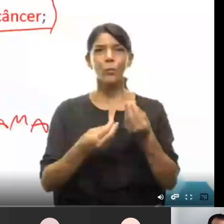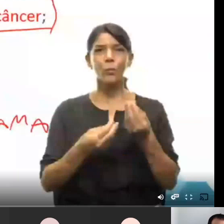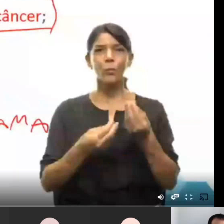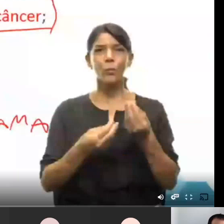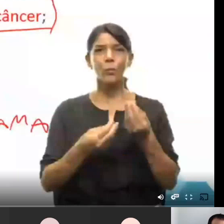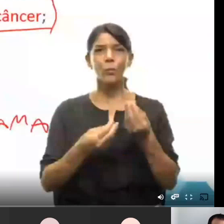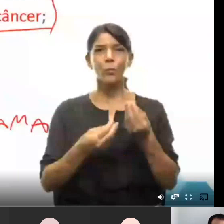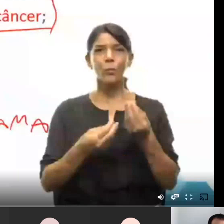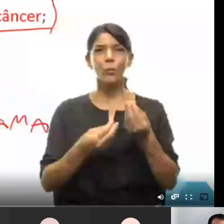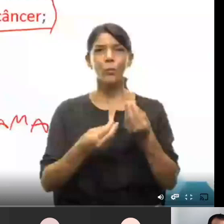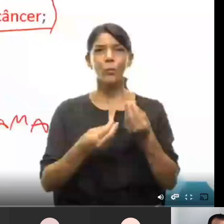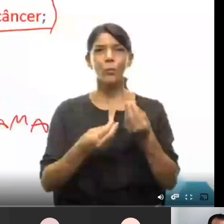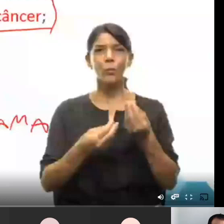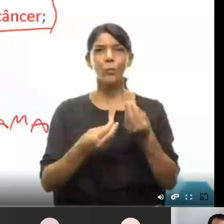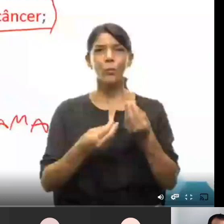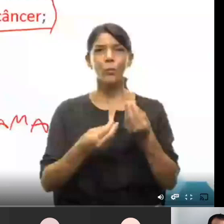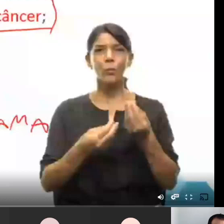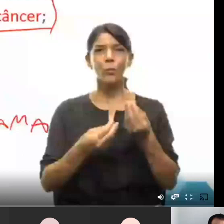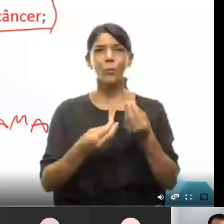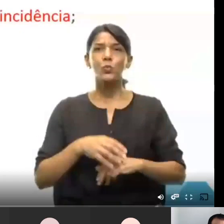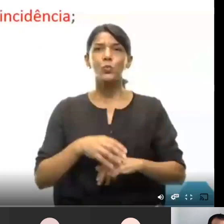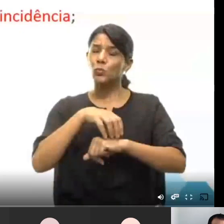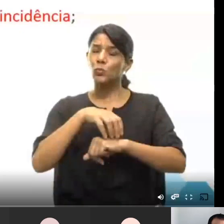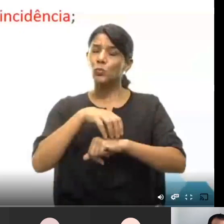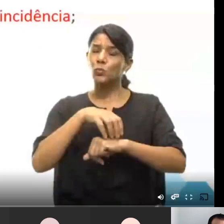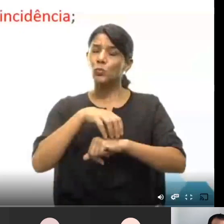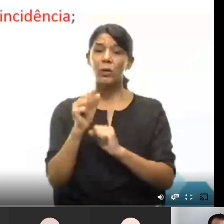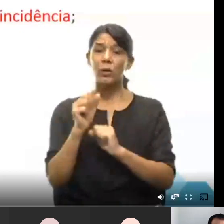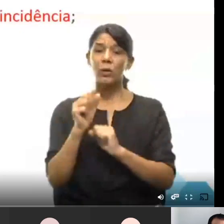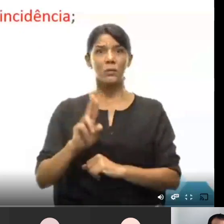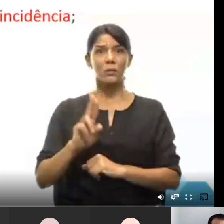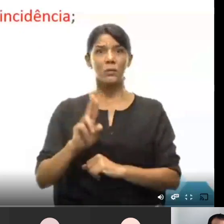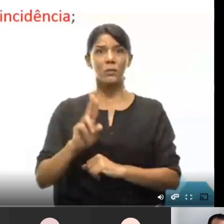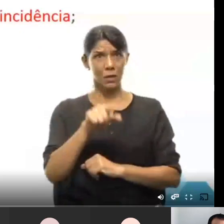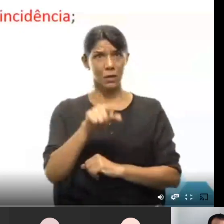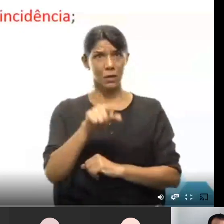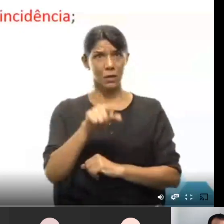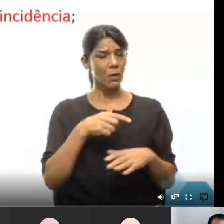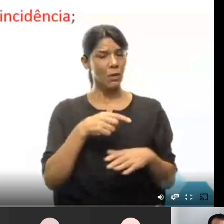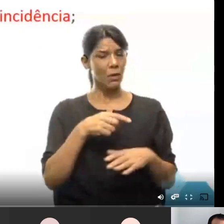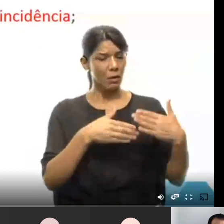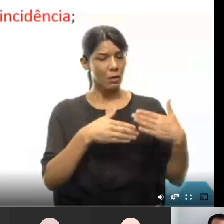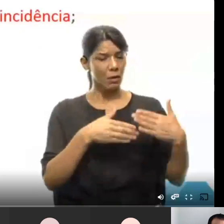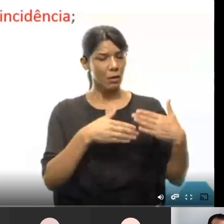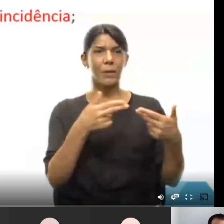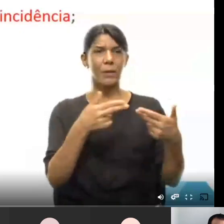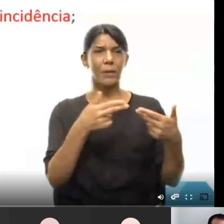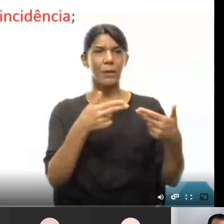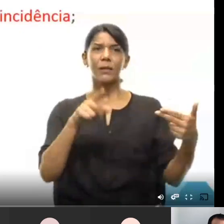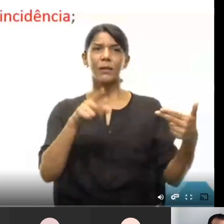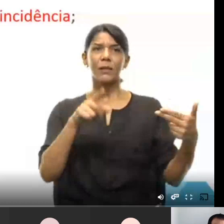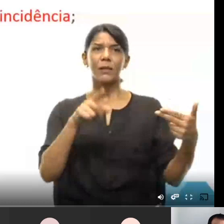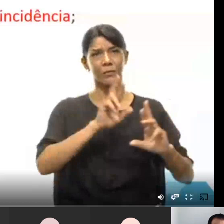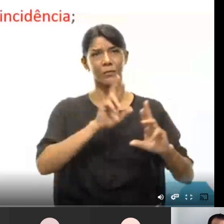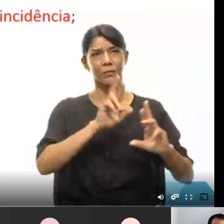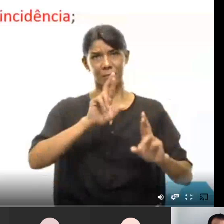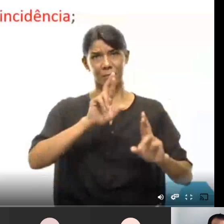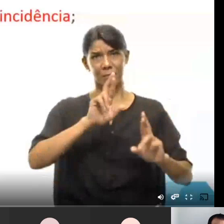Ainda, os marcadores tumorais podem ser utilizados como um acompanhamento após um